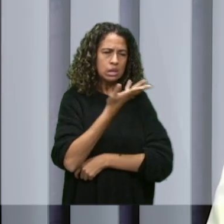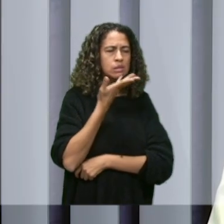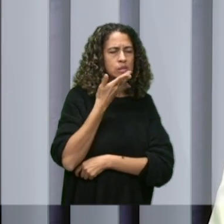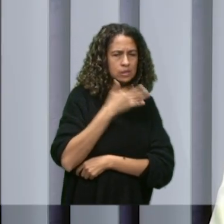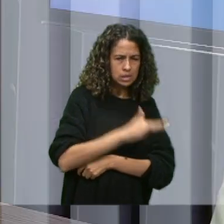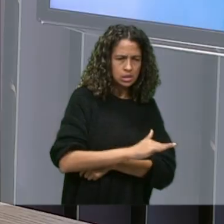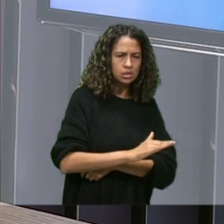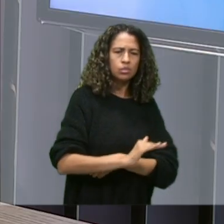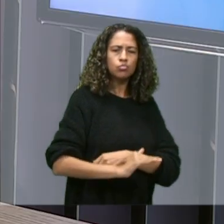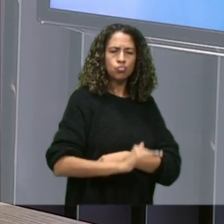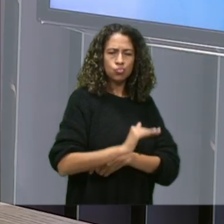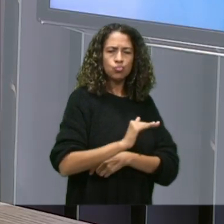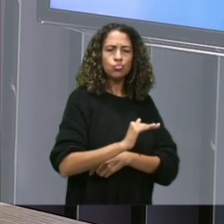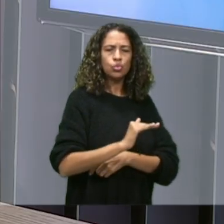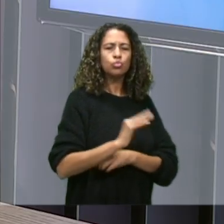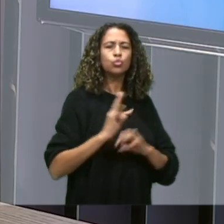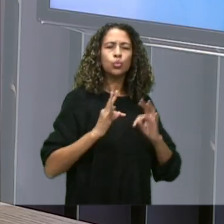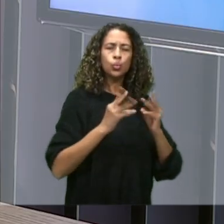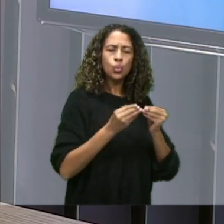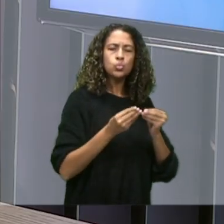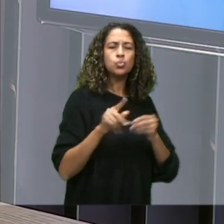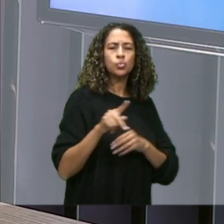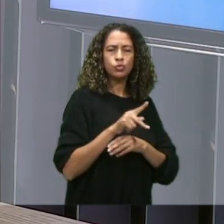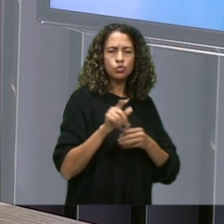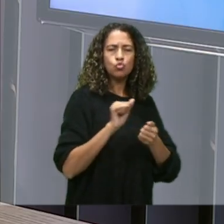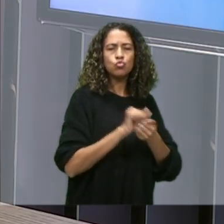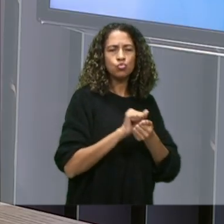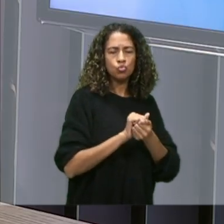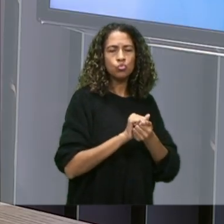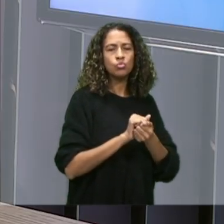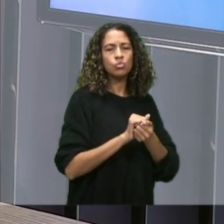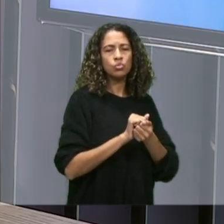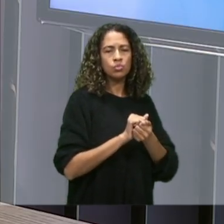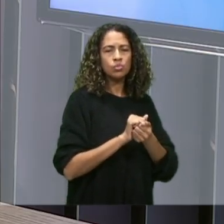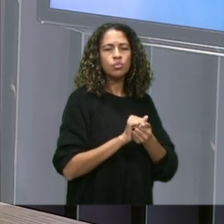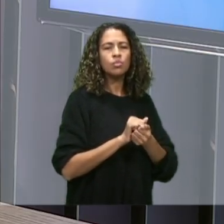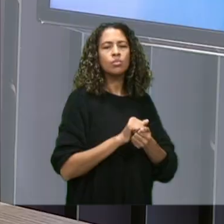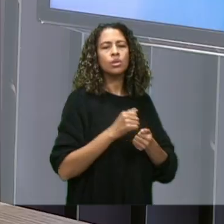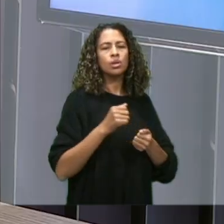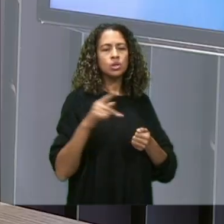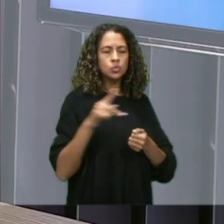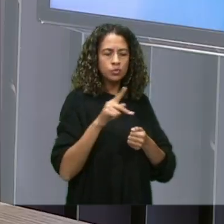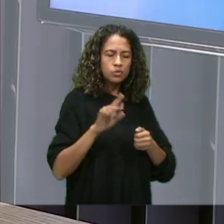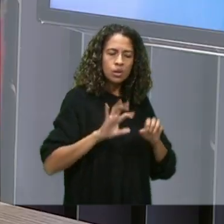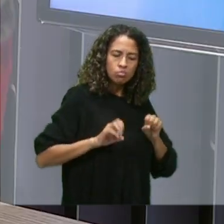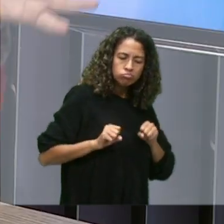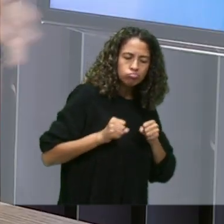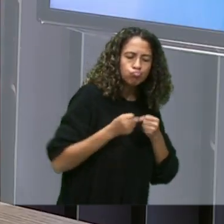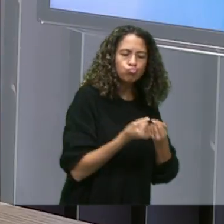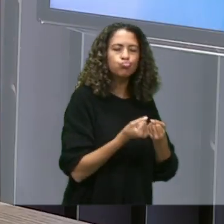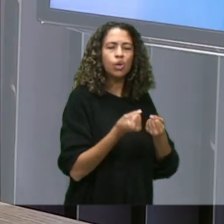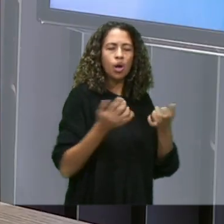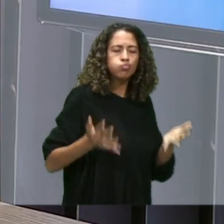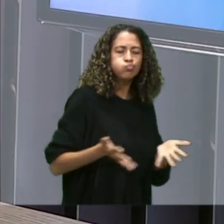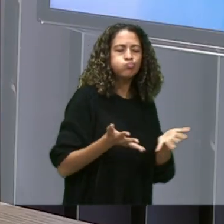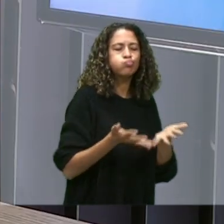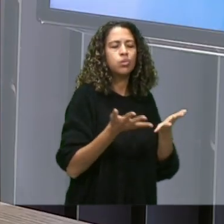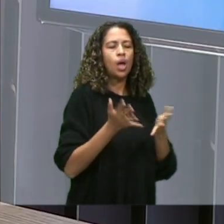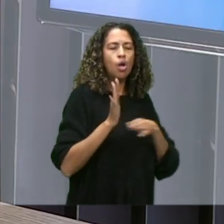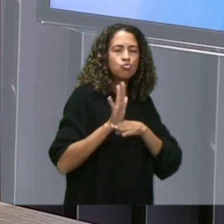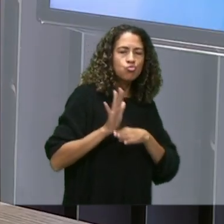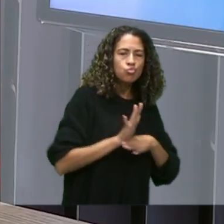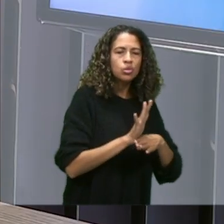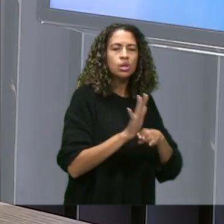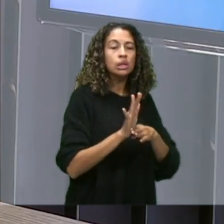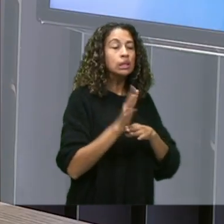Aí todos eles com professores e tal, tinha muita professora muito engajada, ajudando as crianças